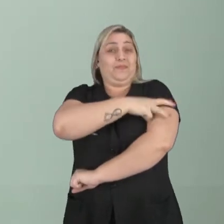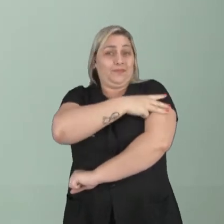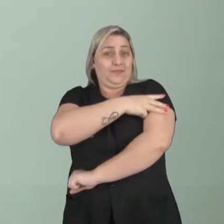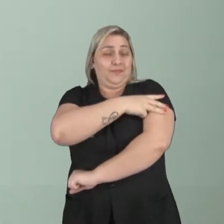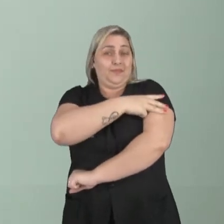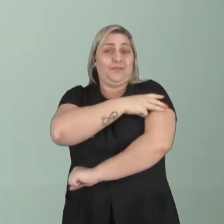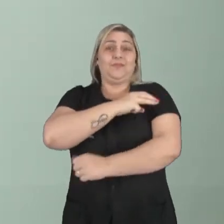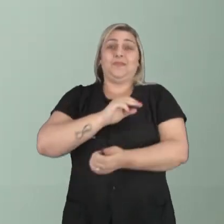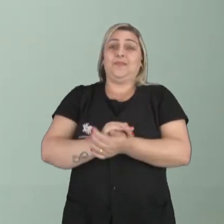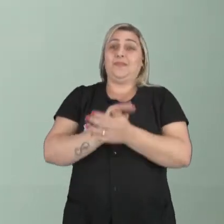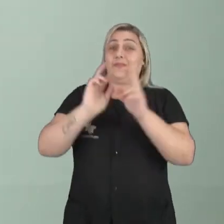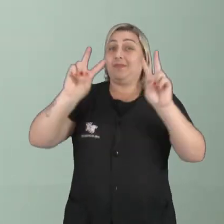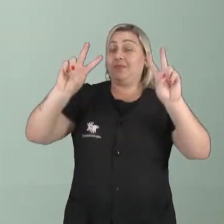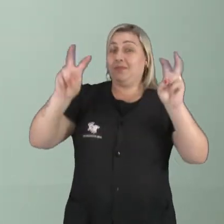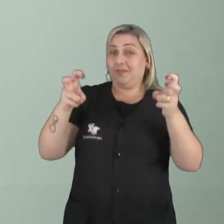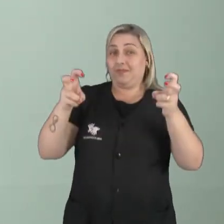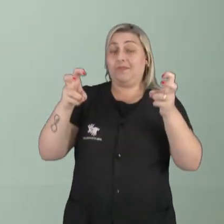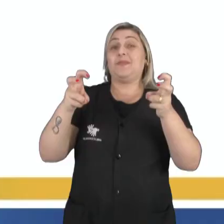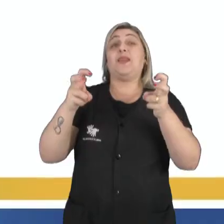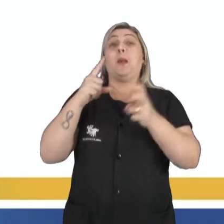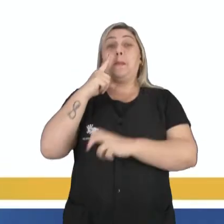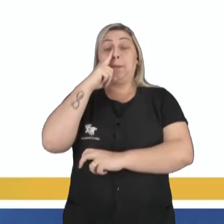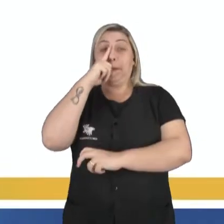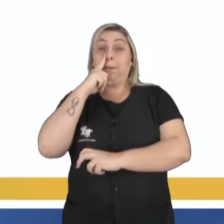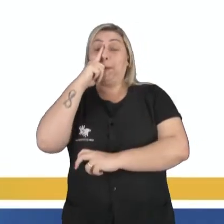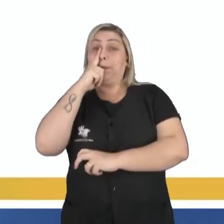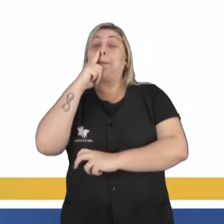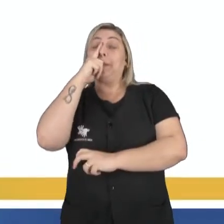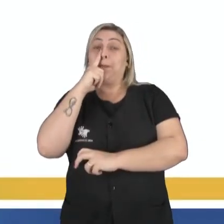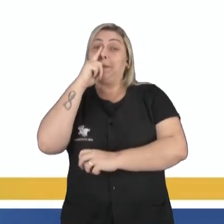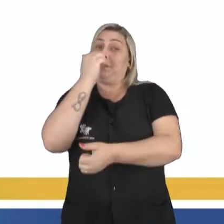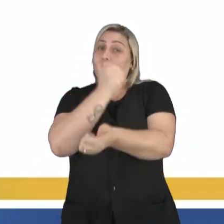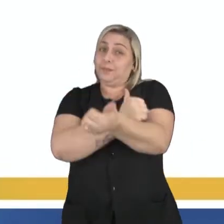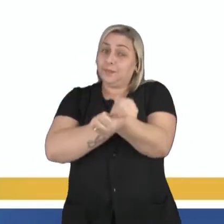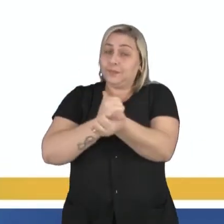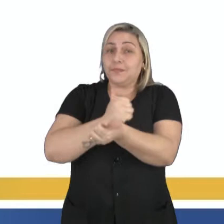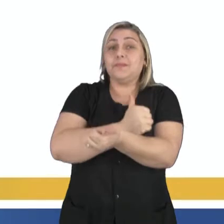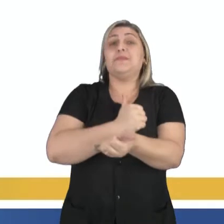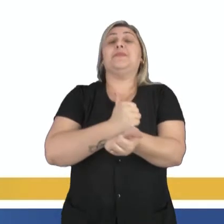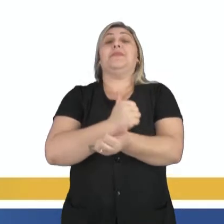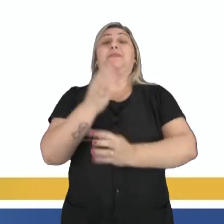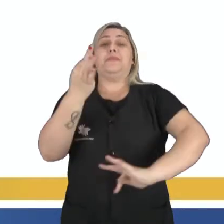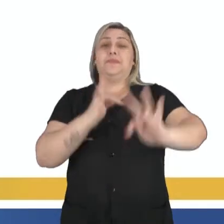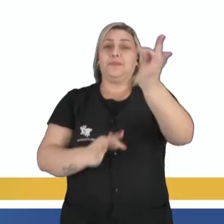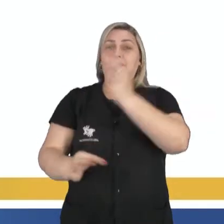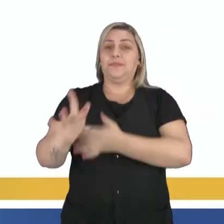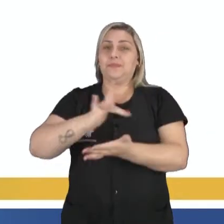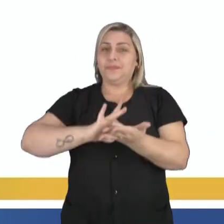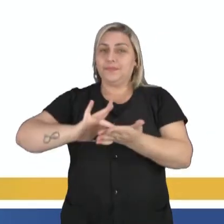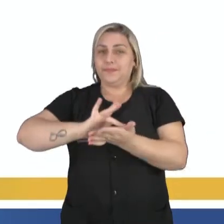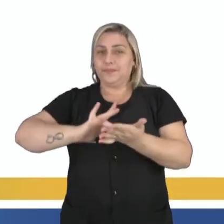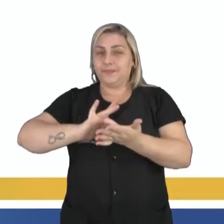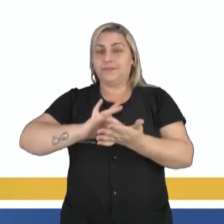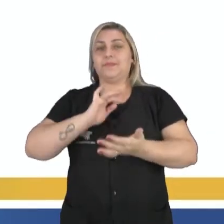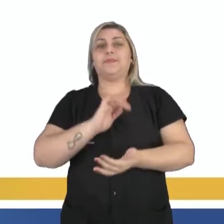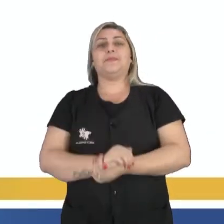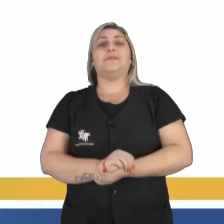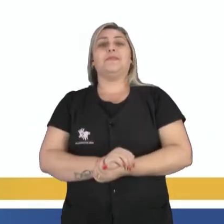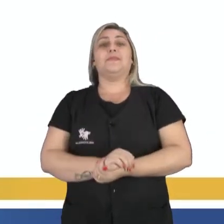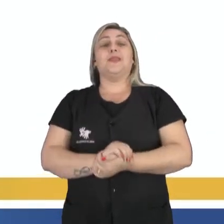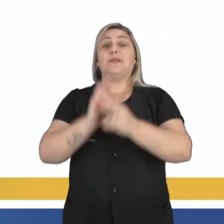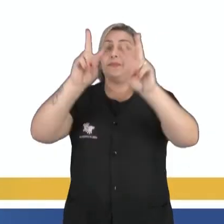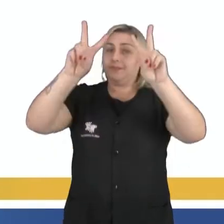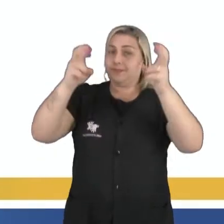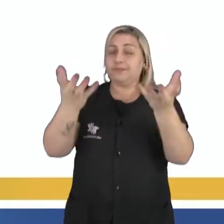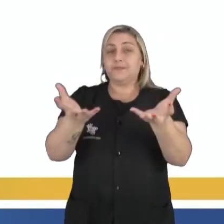ensino fundamental. E o nosso tema é riscos de uso excessivo de tecnologias digitais. A respeito